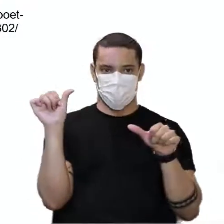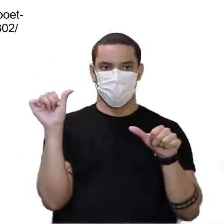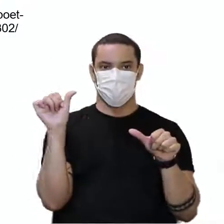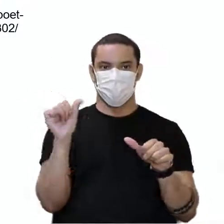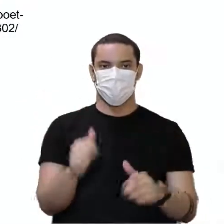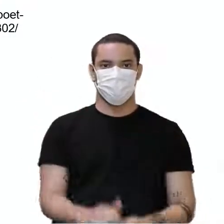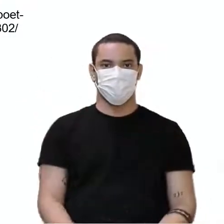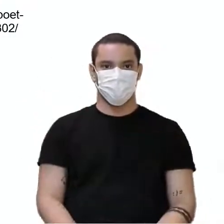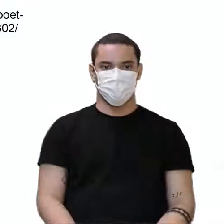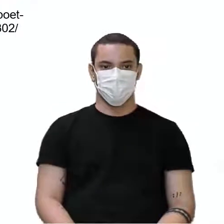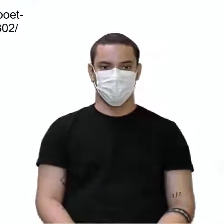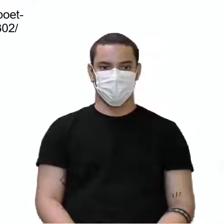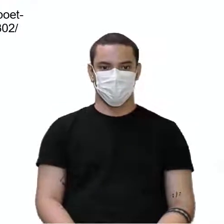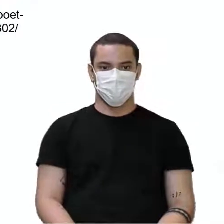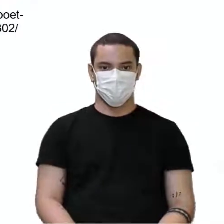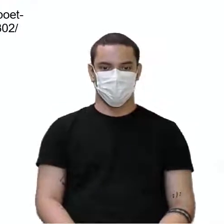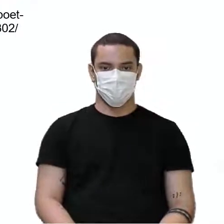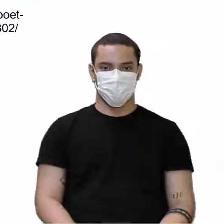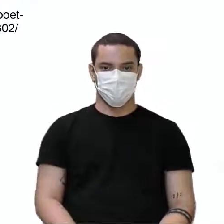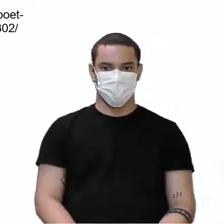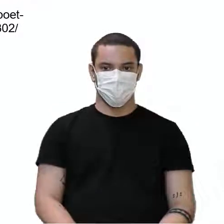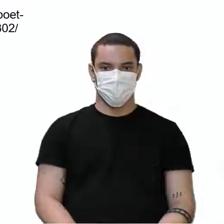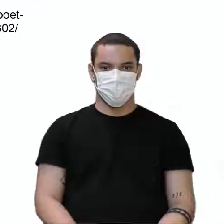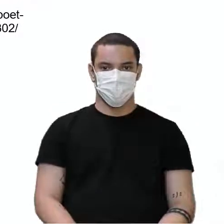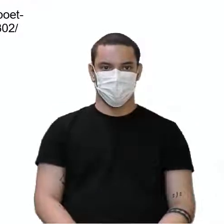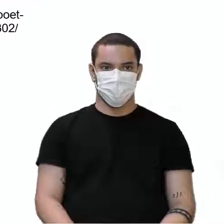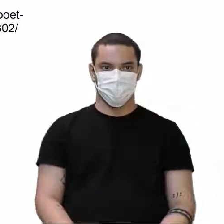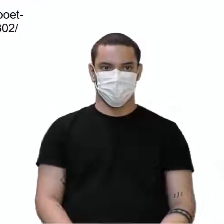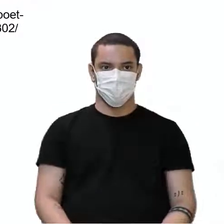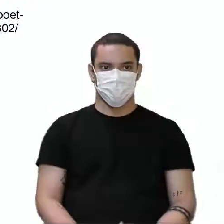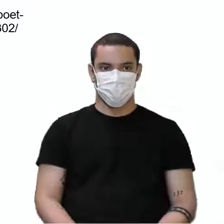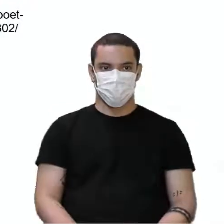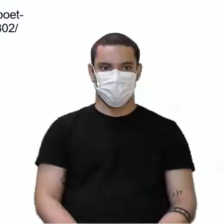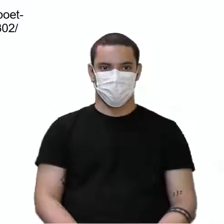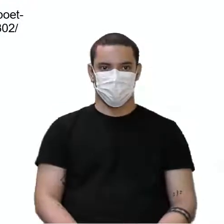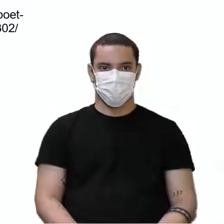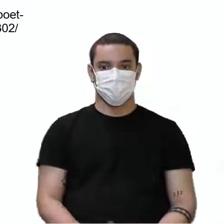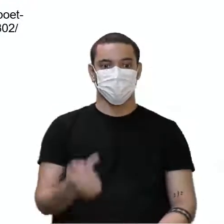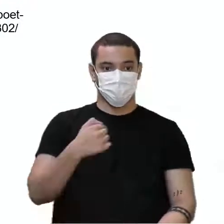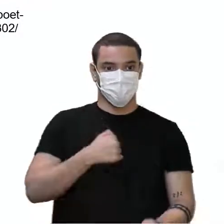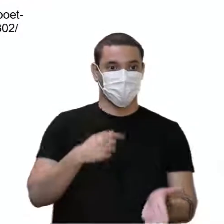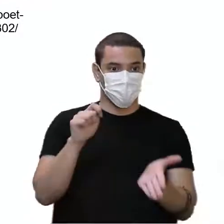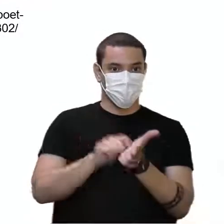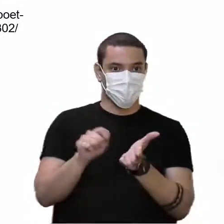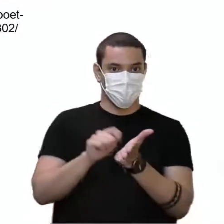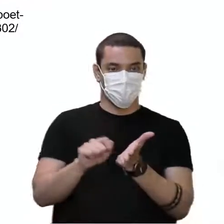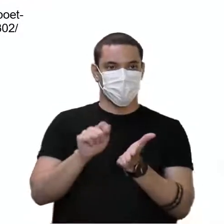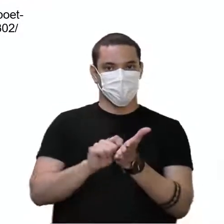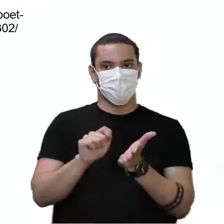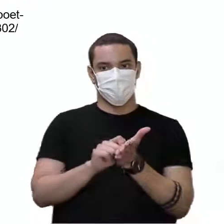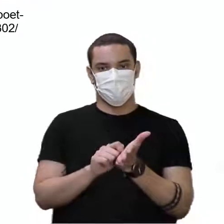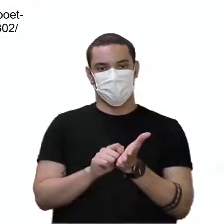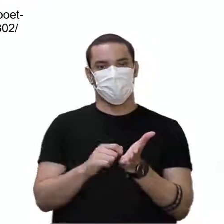passado, certo? I've written a poem many times. Eu escrevi o